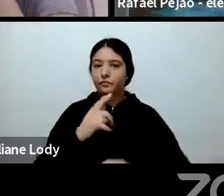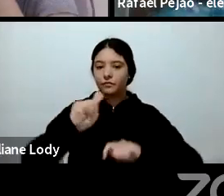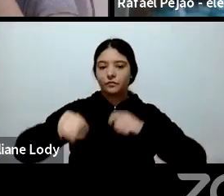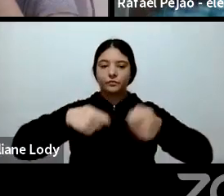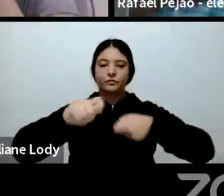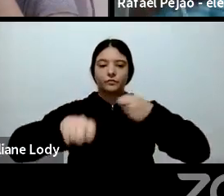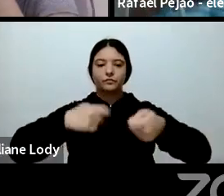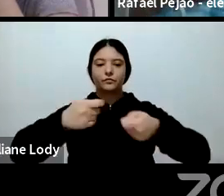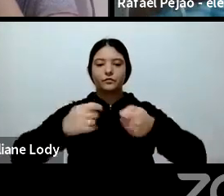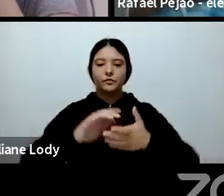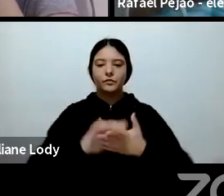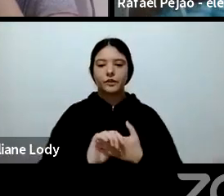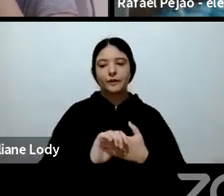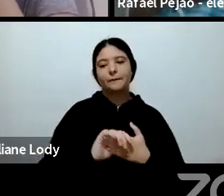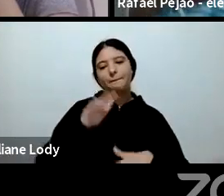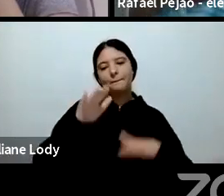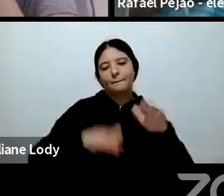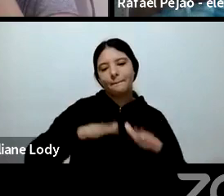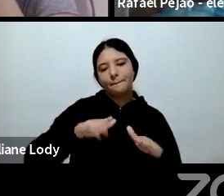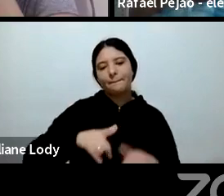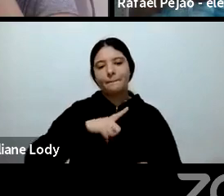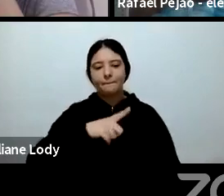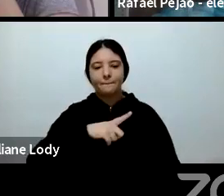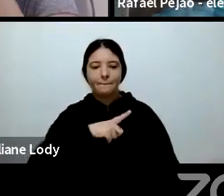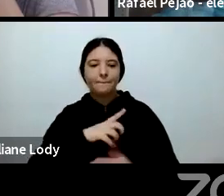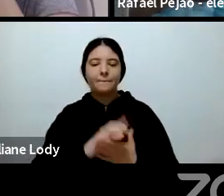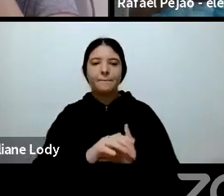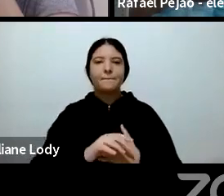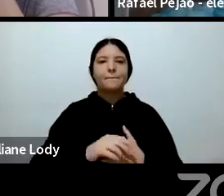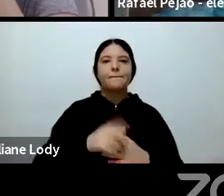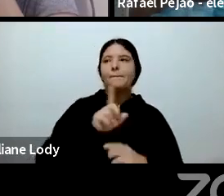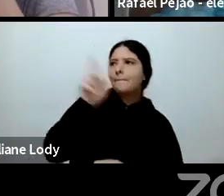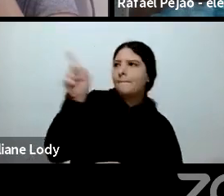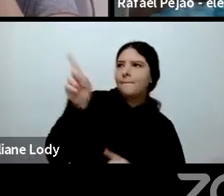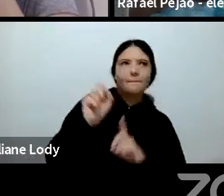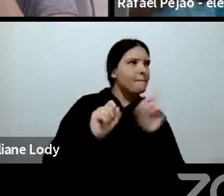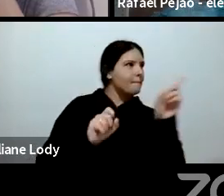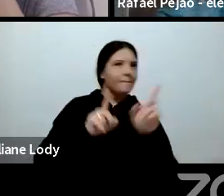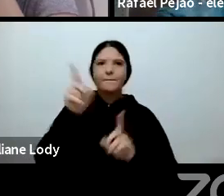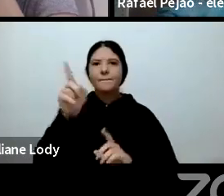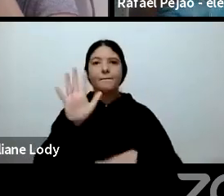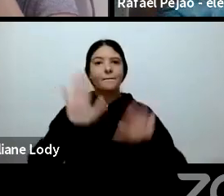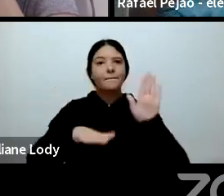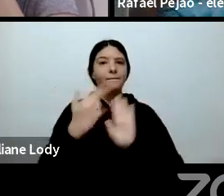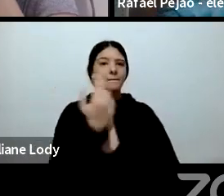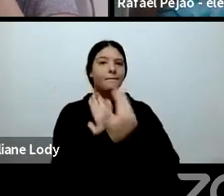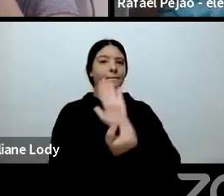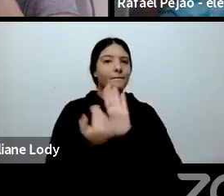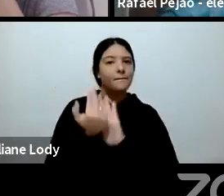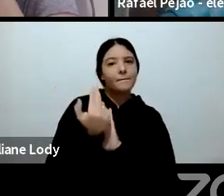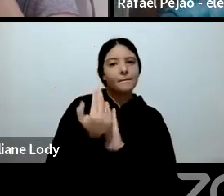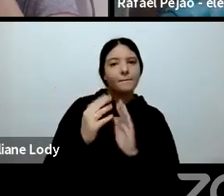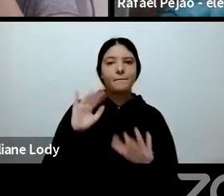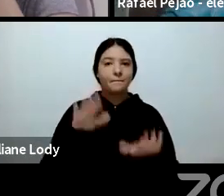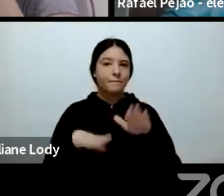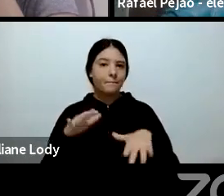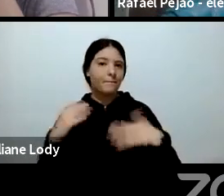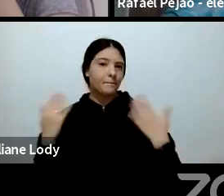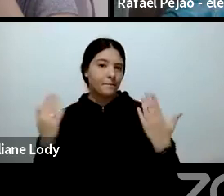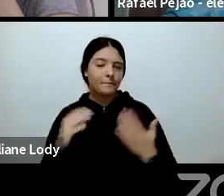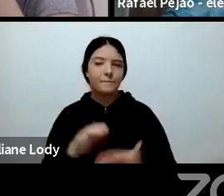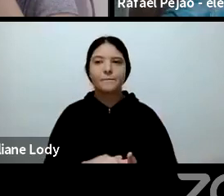você tem o apontamento de um objeto, às vezes você tem um desenho, às vezes você tem,